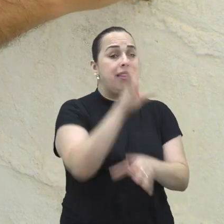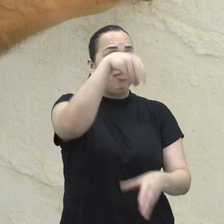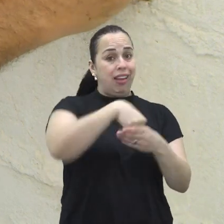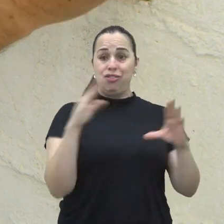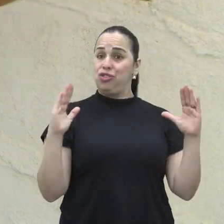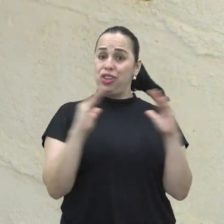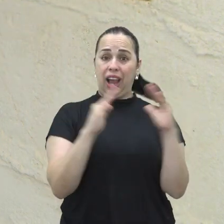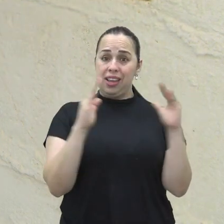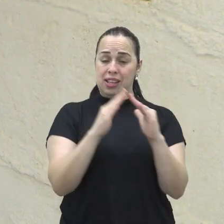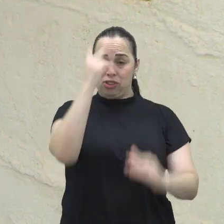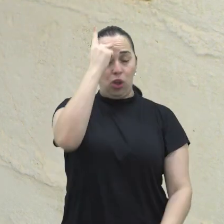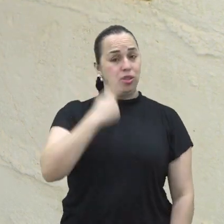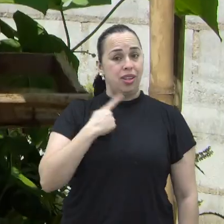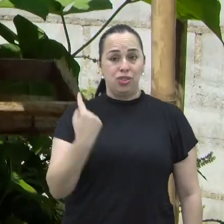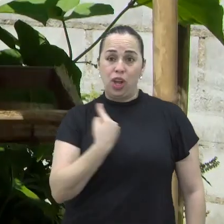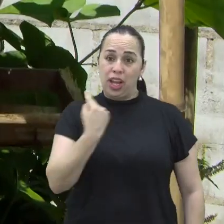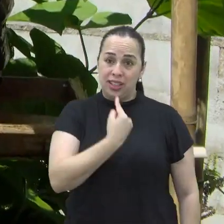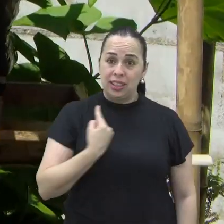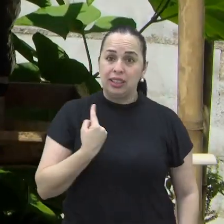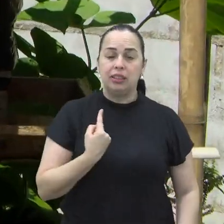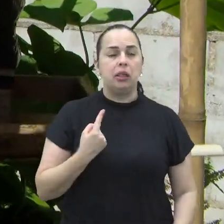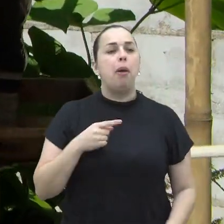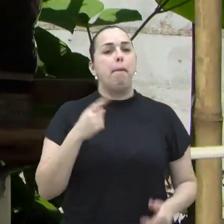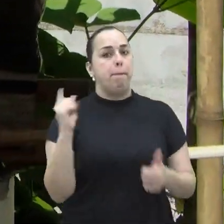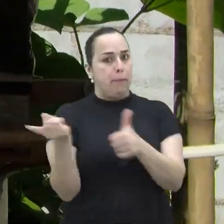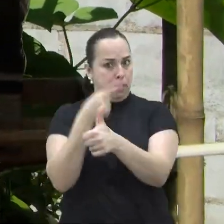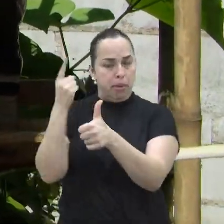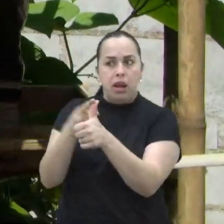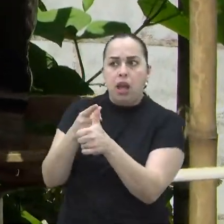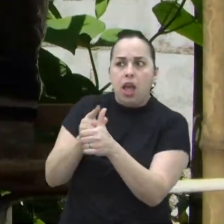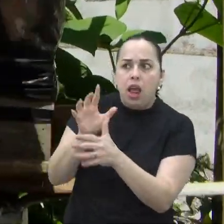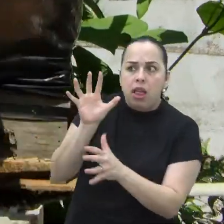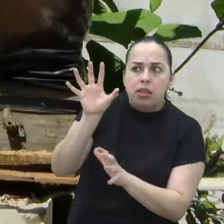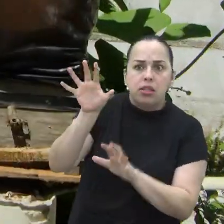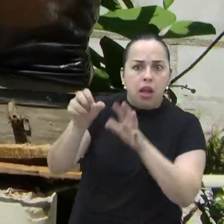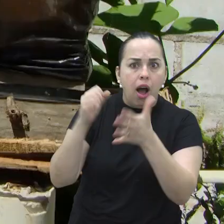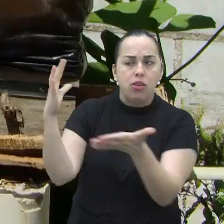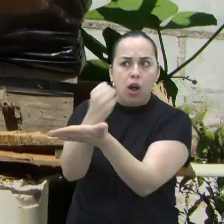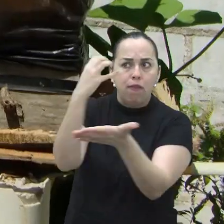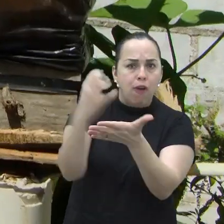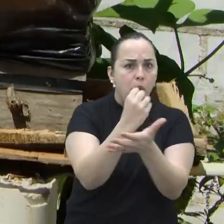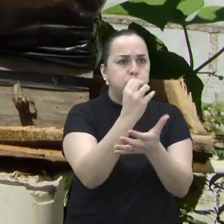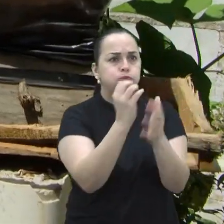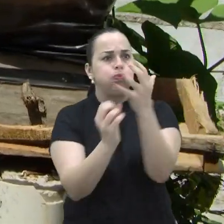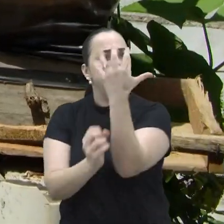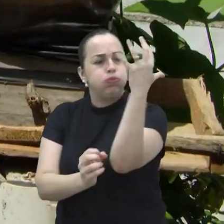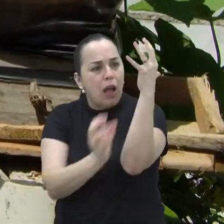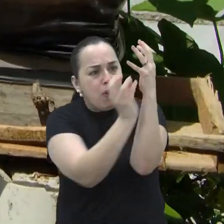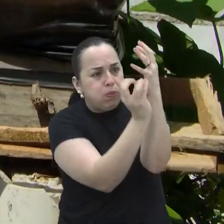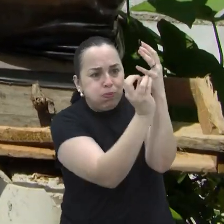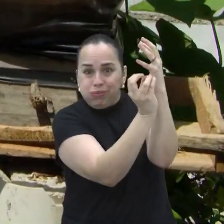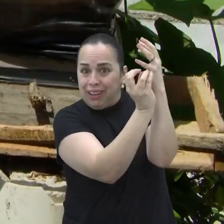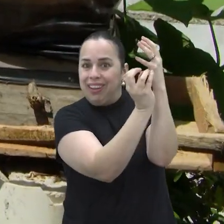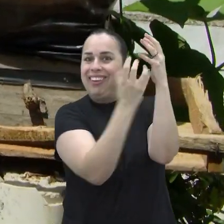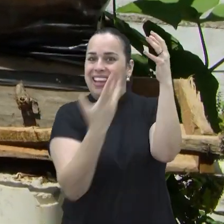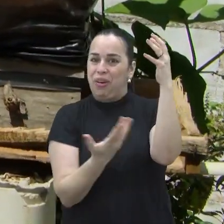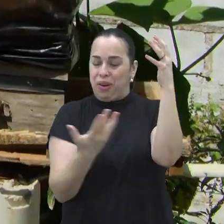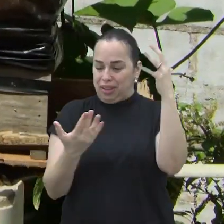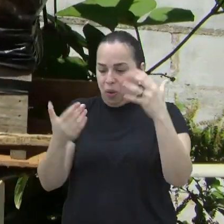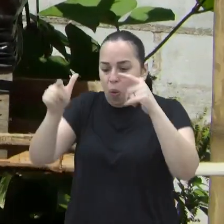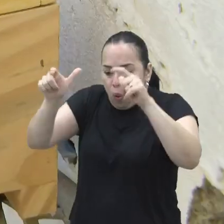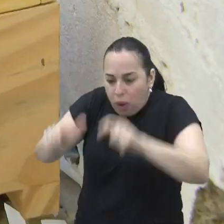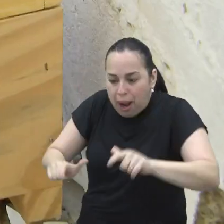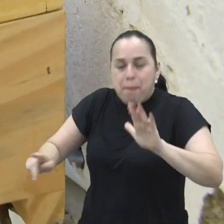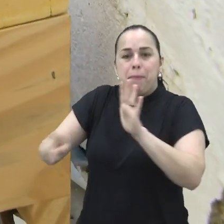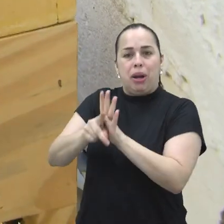em casa por conta própria. Começou resgatando algumas colmeias e agora as abelhas têm um espaço próprio neste